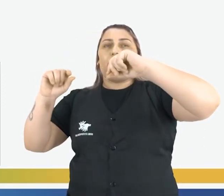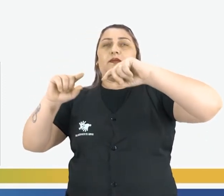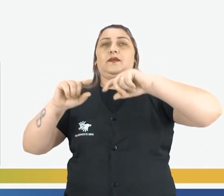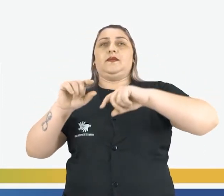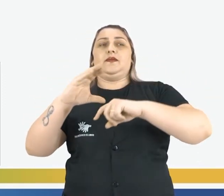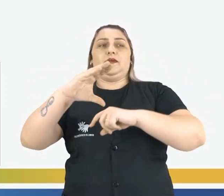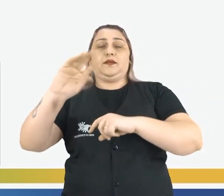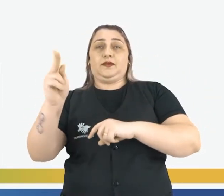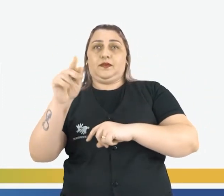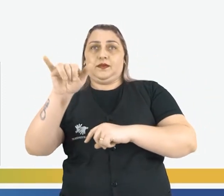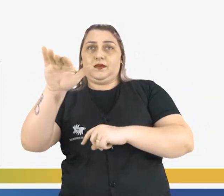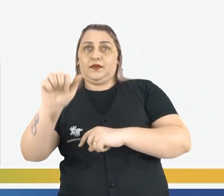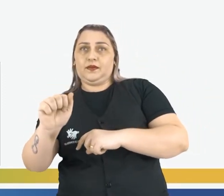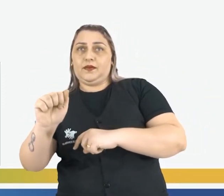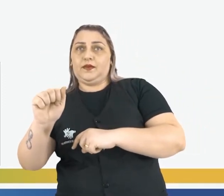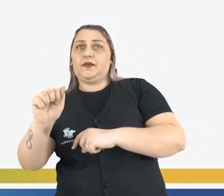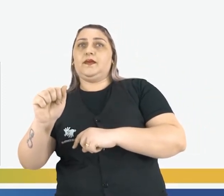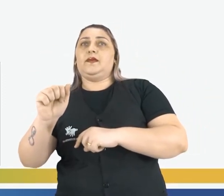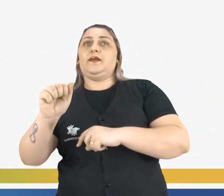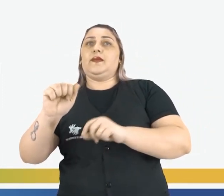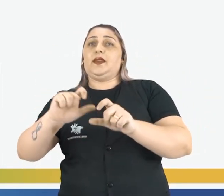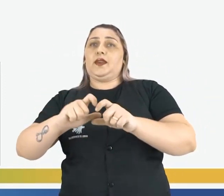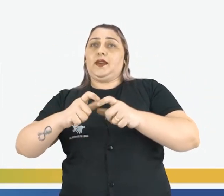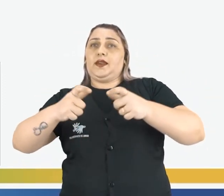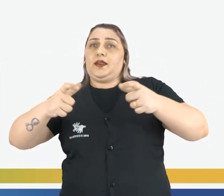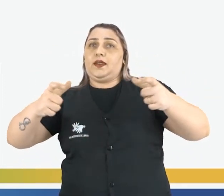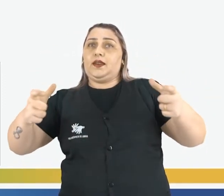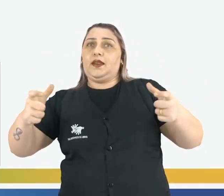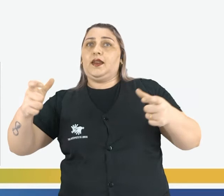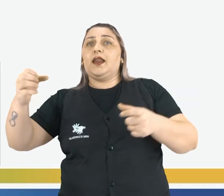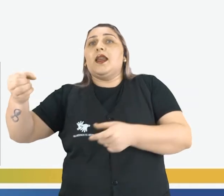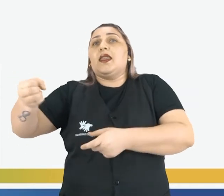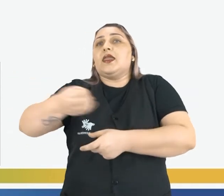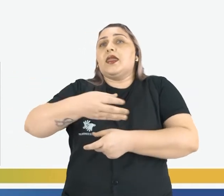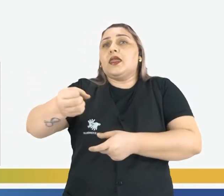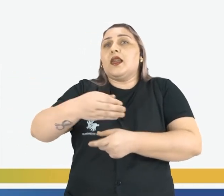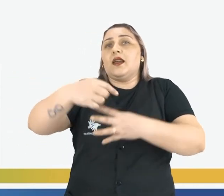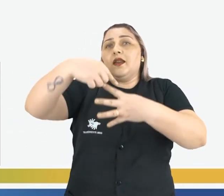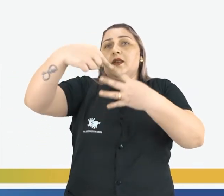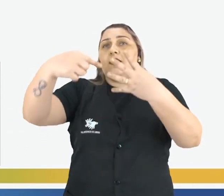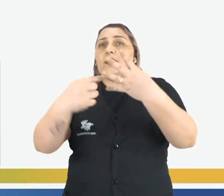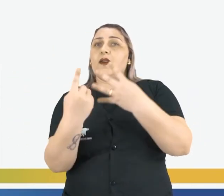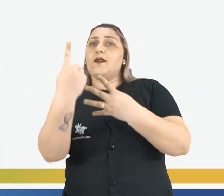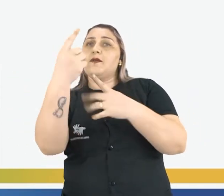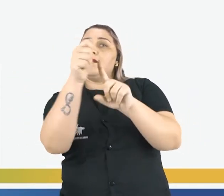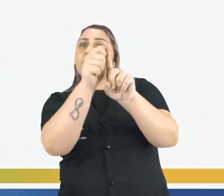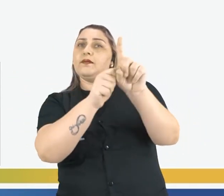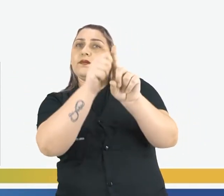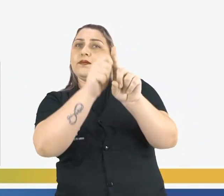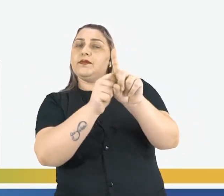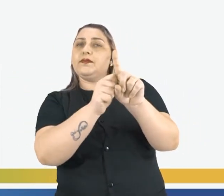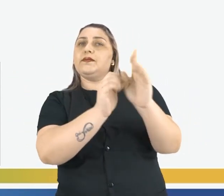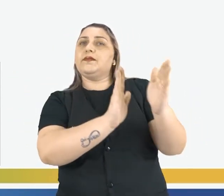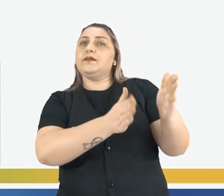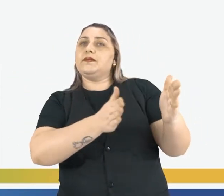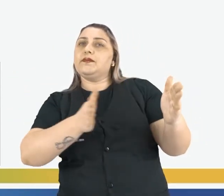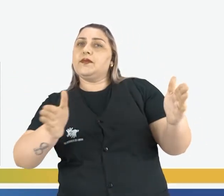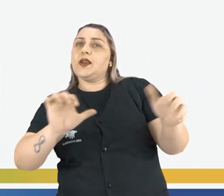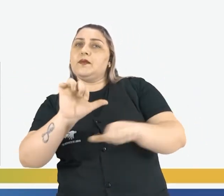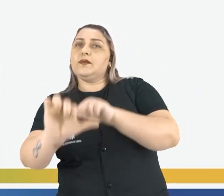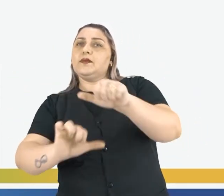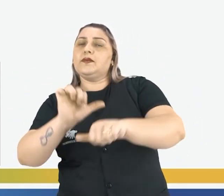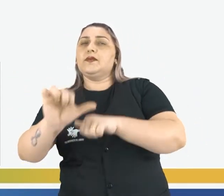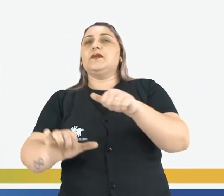minguante e a lua nova. Essas 4 fases da lua acontecem durante um mês. Para passar de uma fase